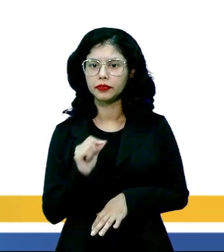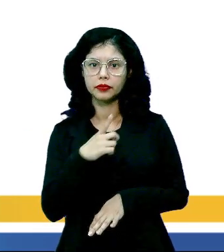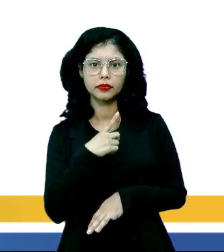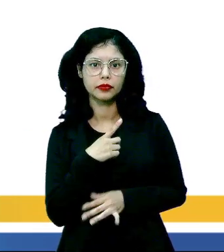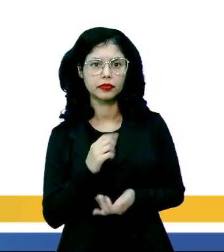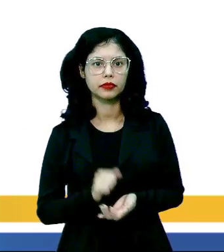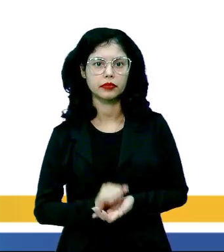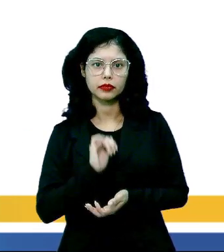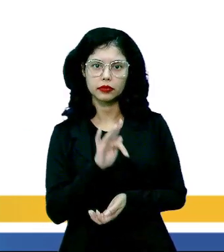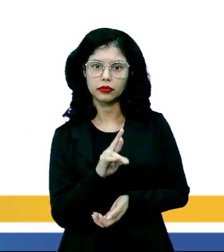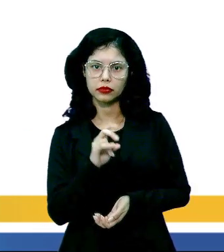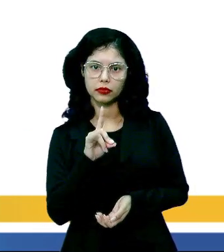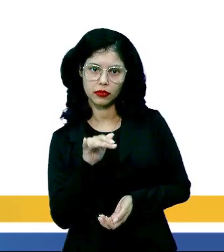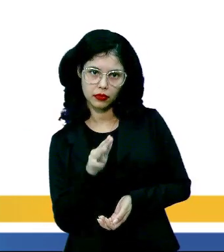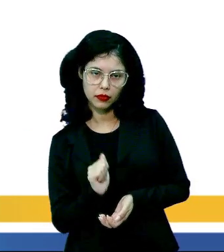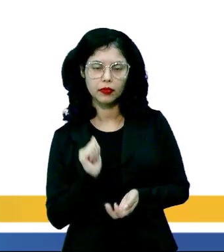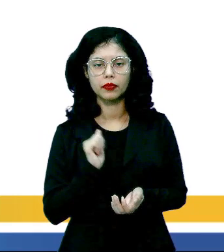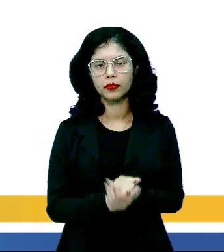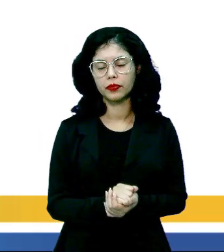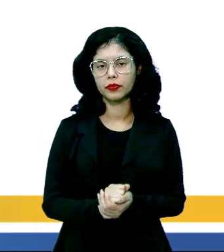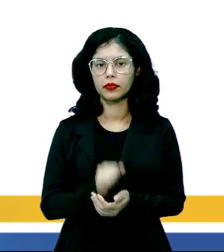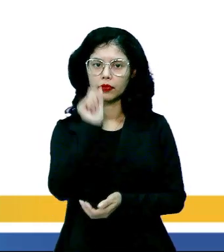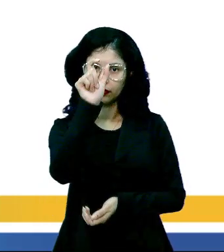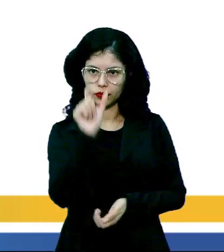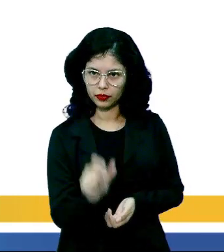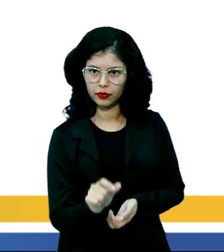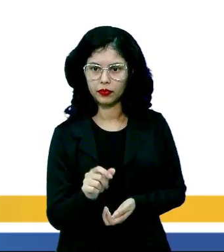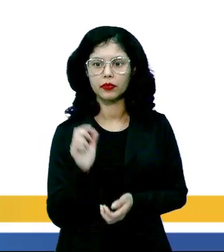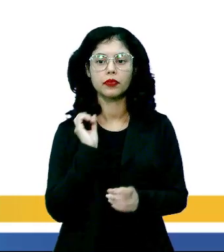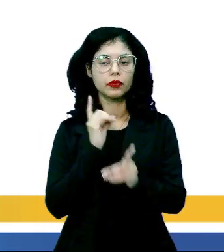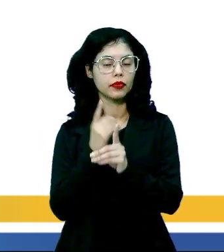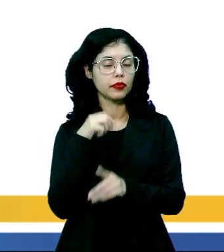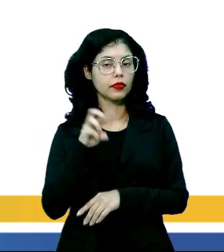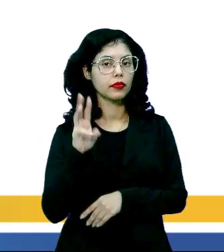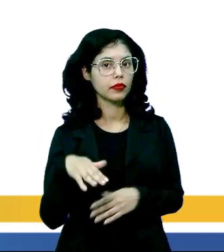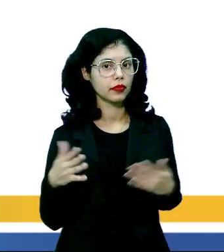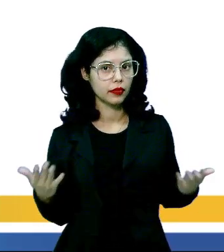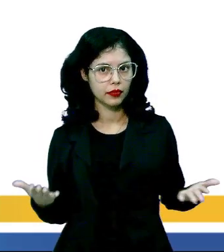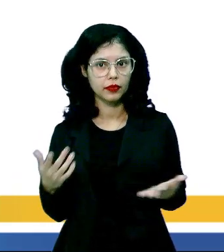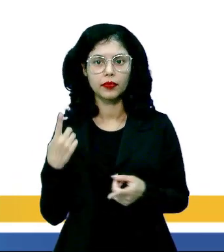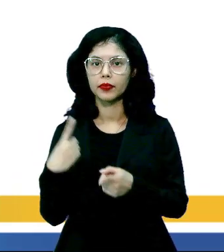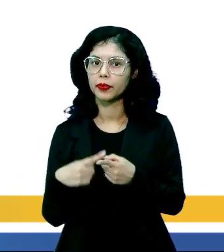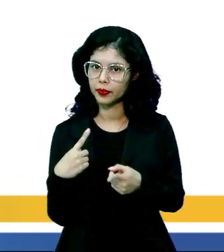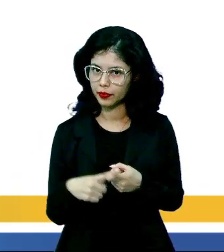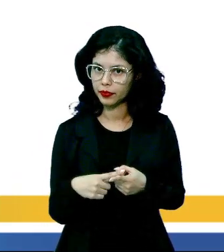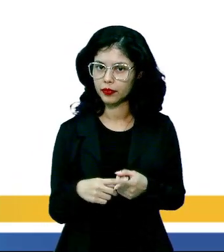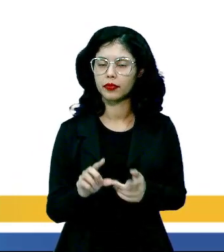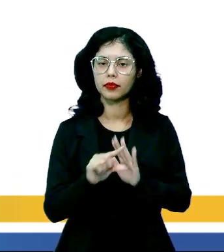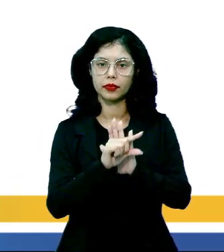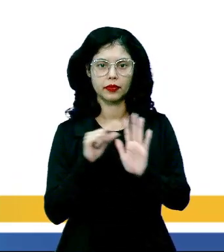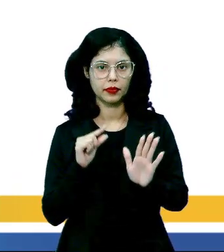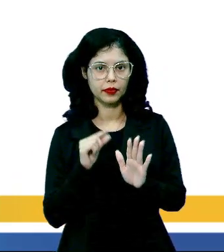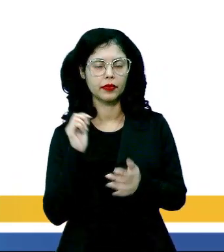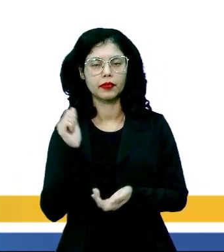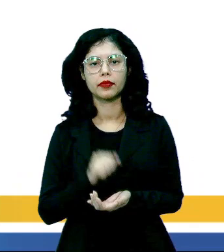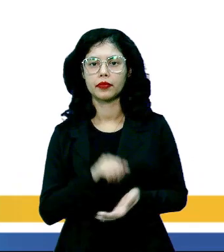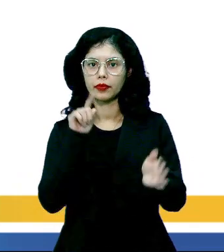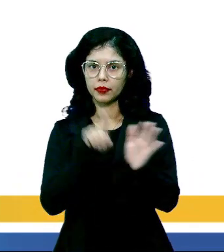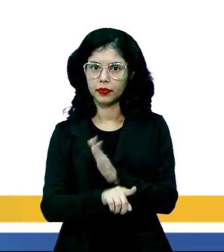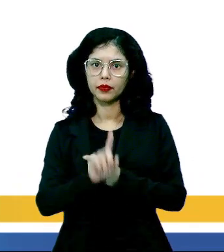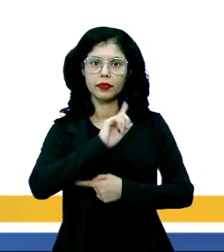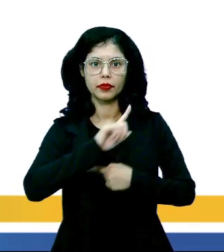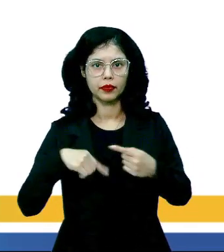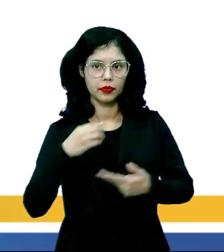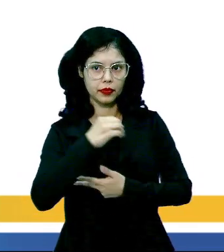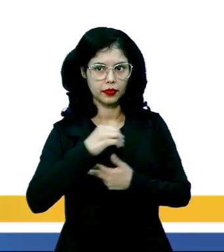uma biografia desse homem né que nós vamos já descobrir quem é E por que que ele tá sendo tratado aí nessa questão